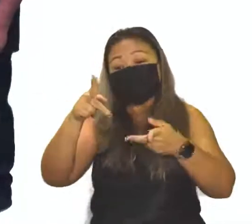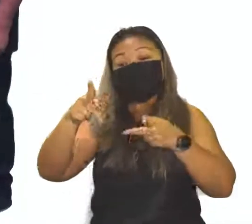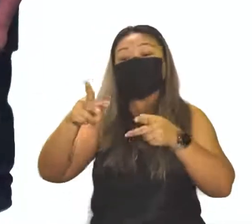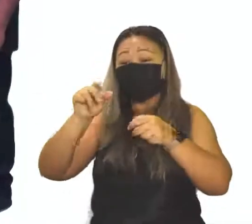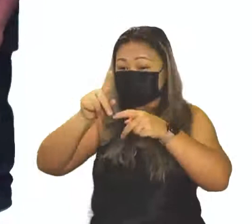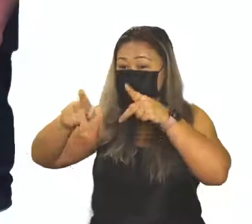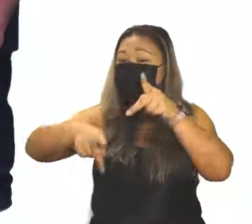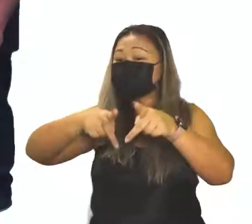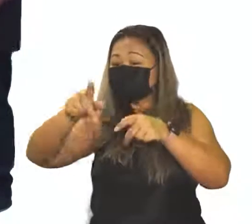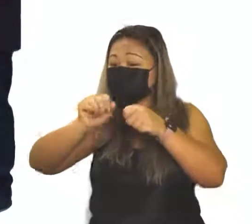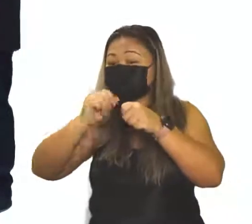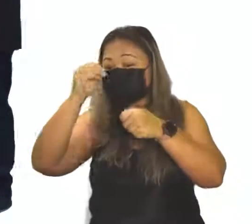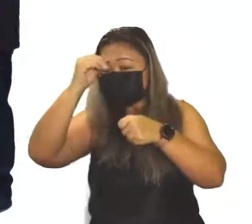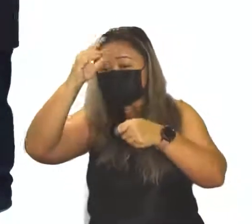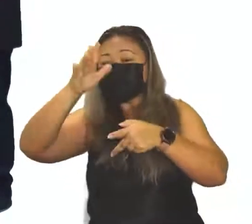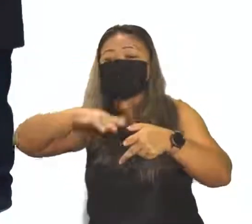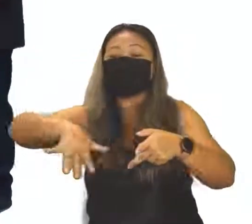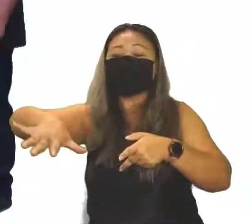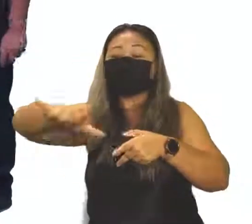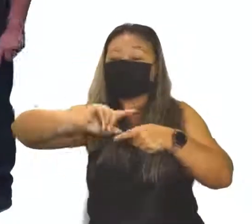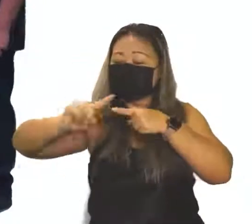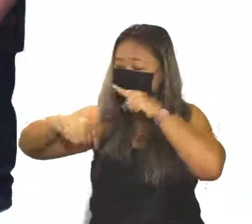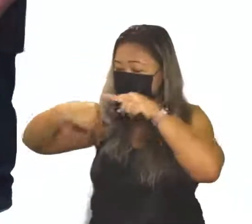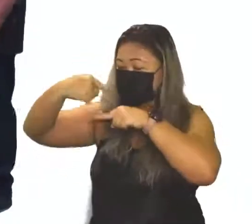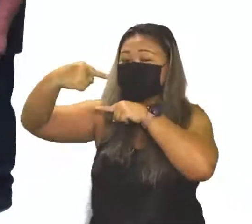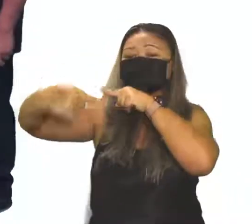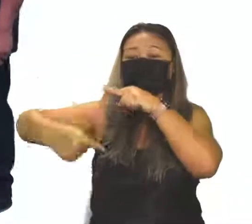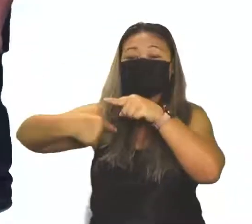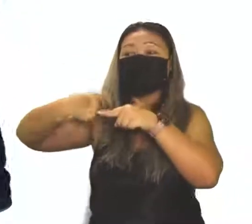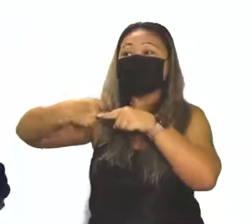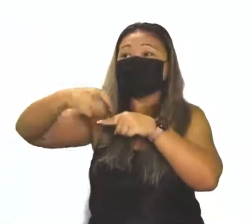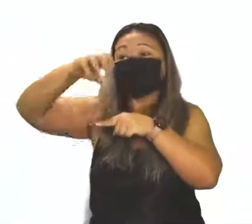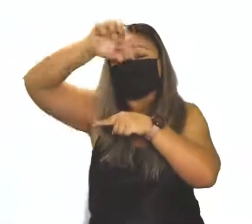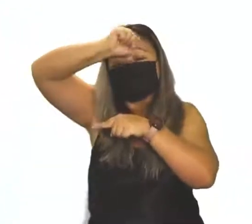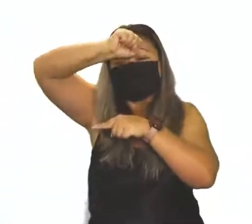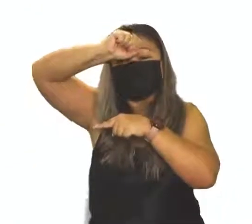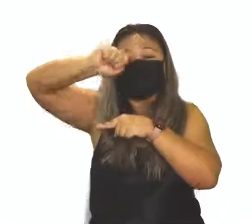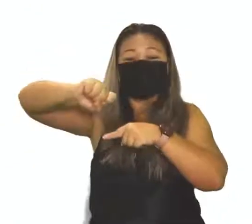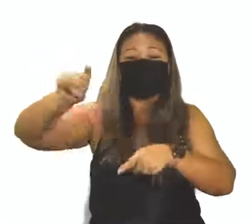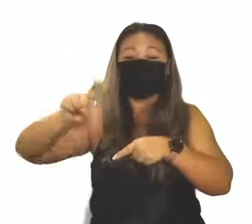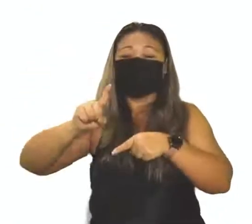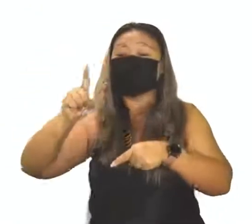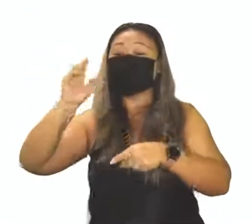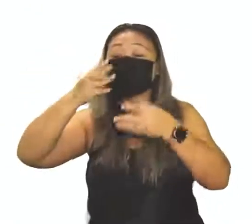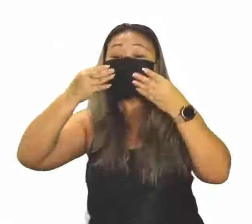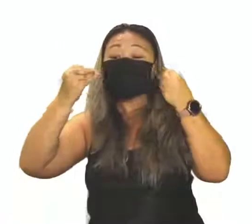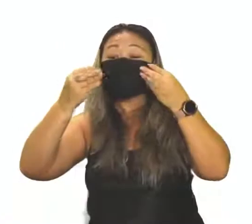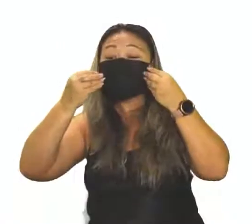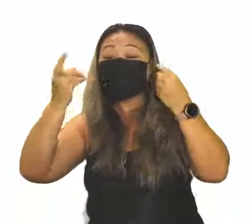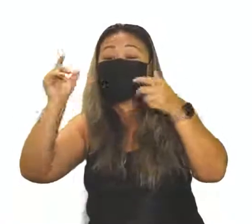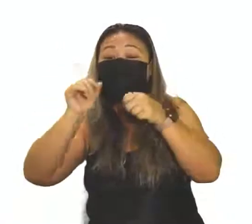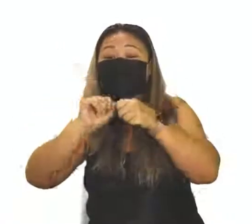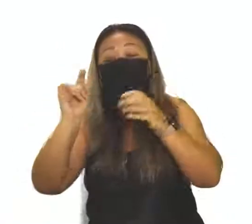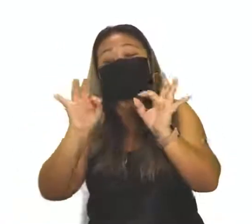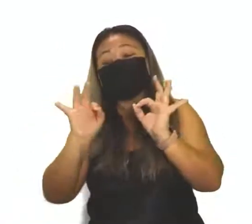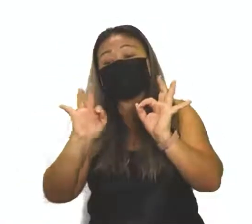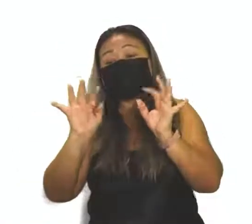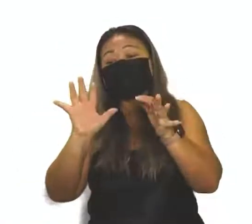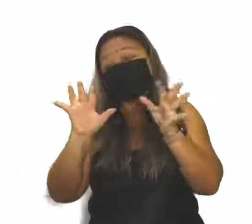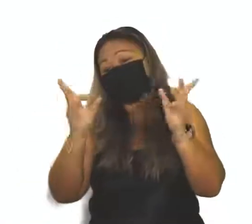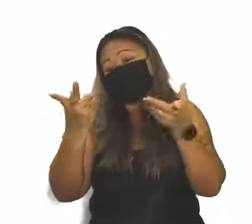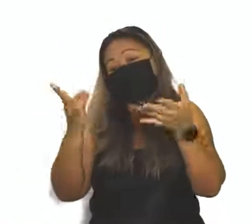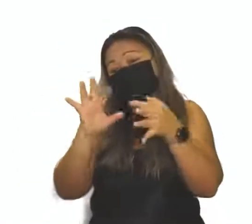tá? É um tipo de conhecimento que as pessoas passam para frente. E agora, coitado desse gatinho, né? Não tem nada a ver com a história,